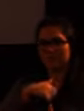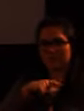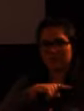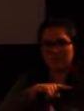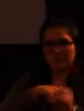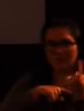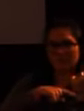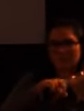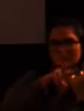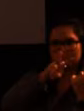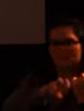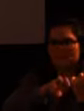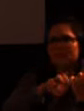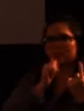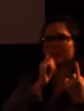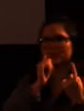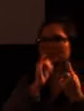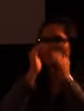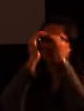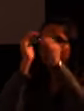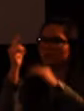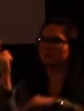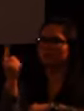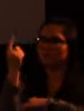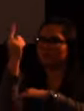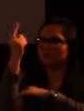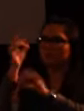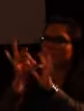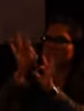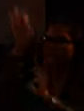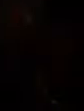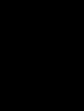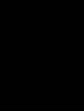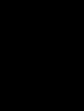adianta respeitar a altura do não sombreamento e extrapolar o coeficiente de aproveitamento.